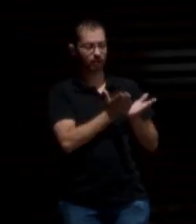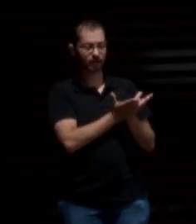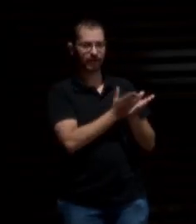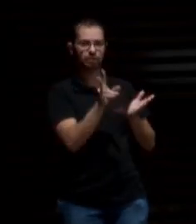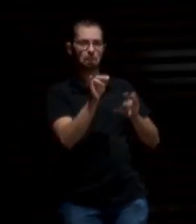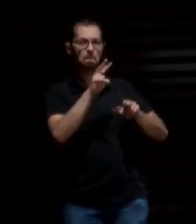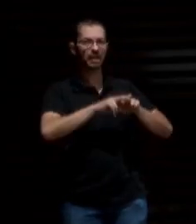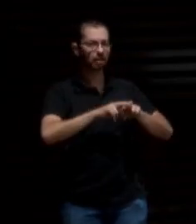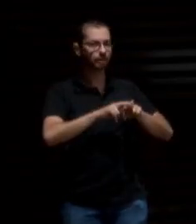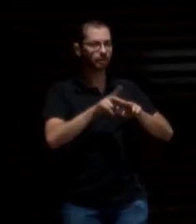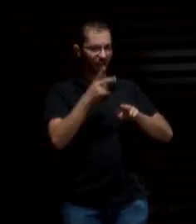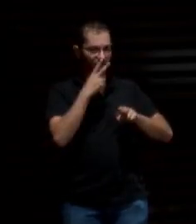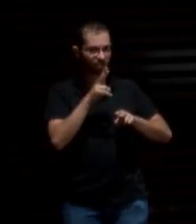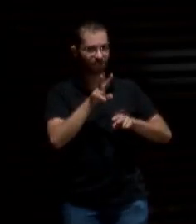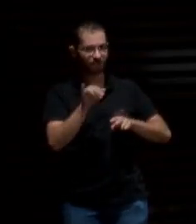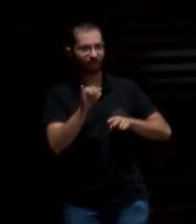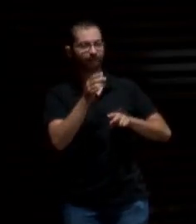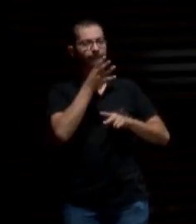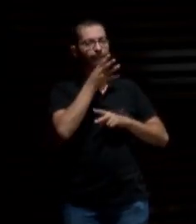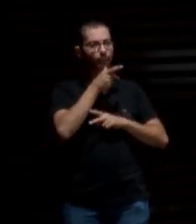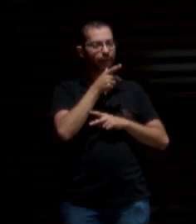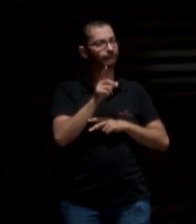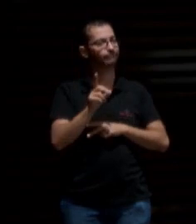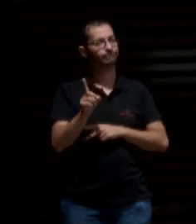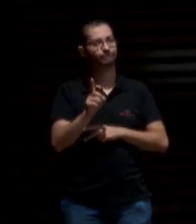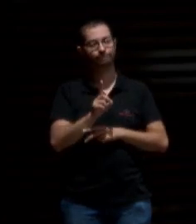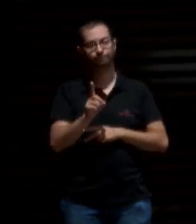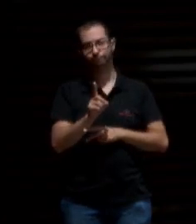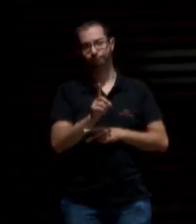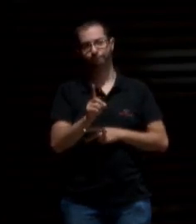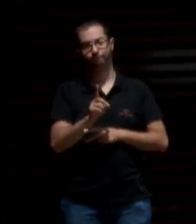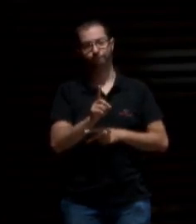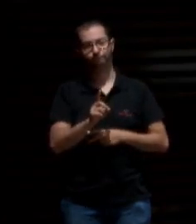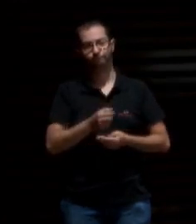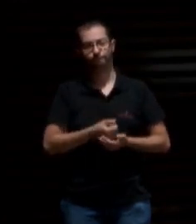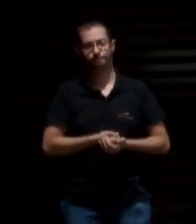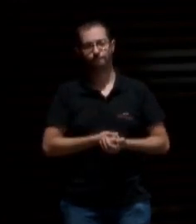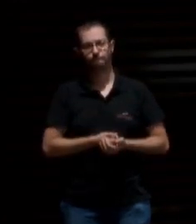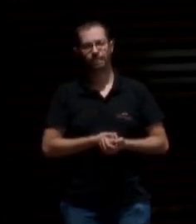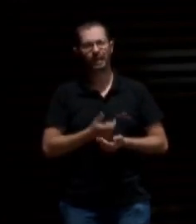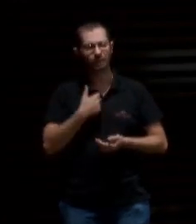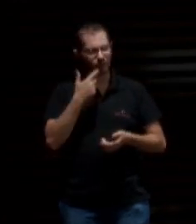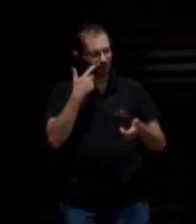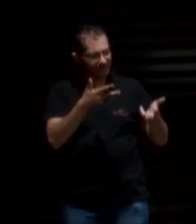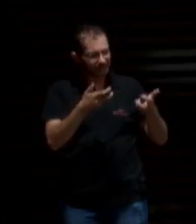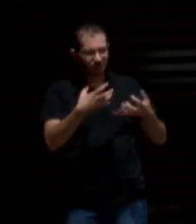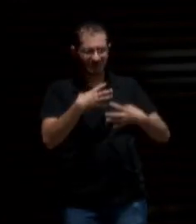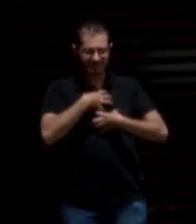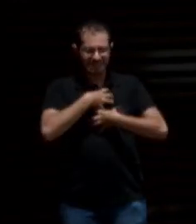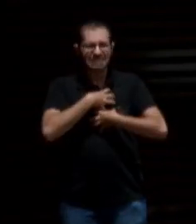muito, amado? Quando eu vejo essas coisas, eu vou me sentindo tão apertado,